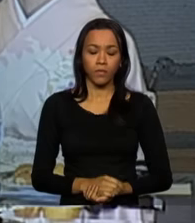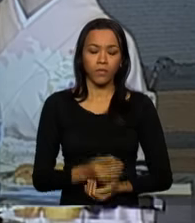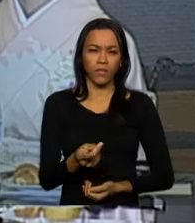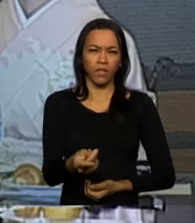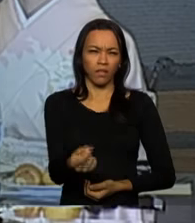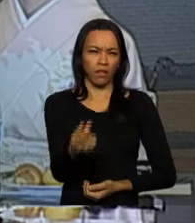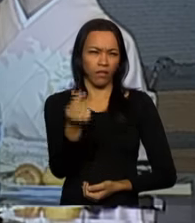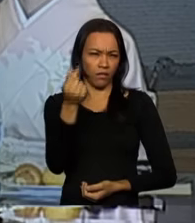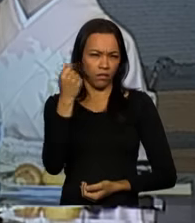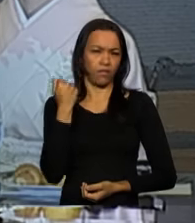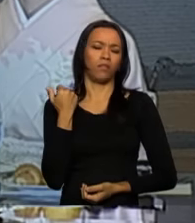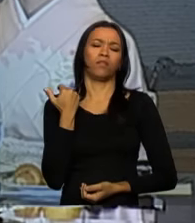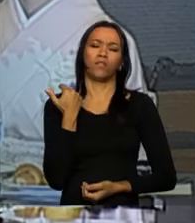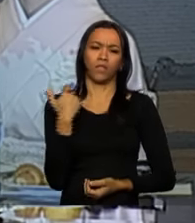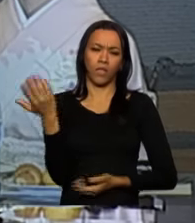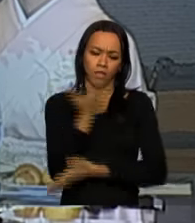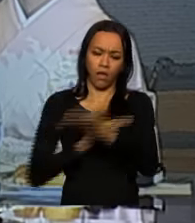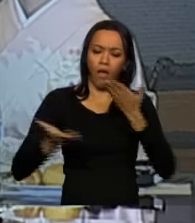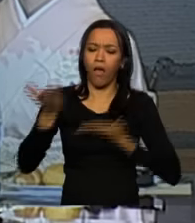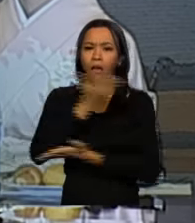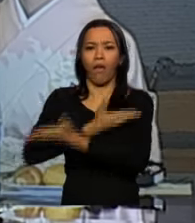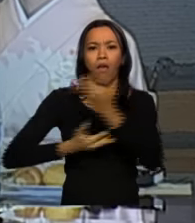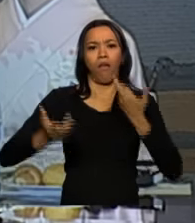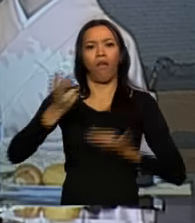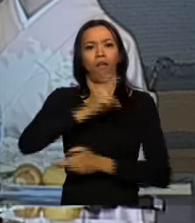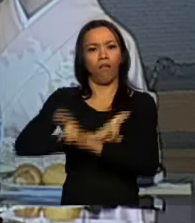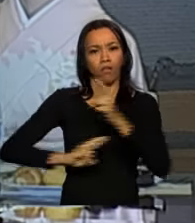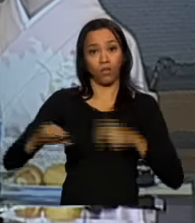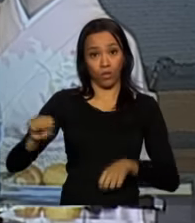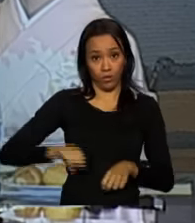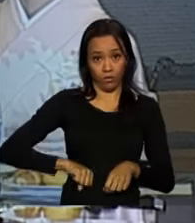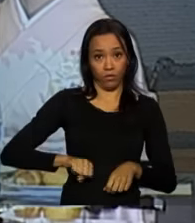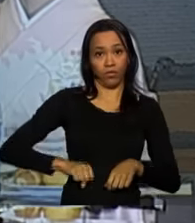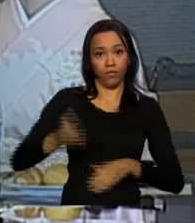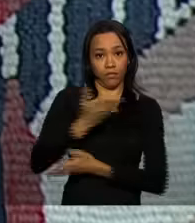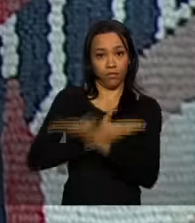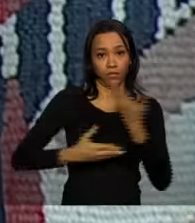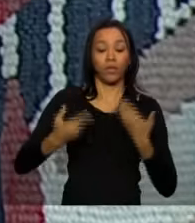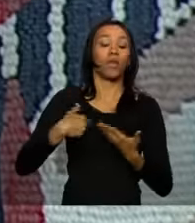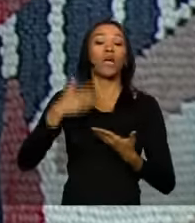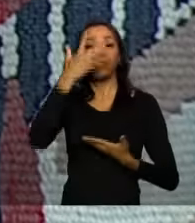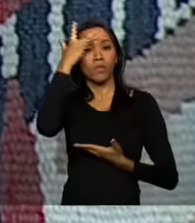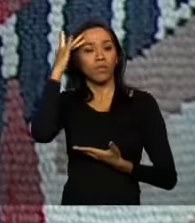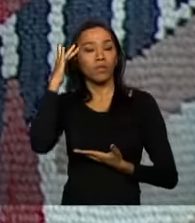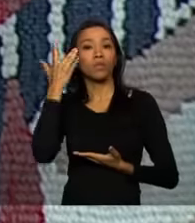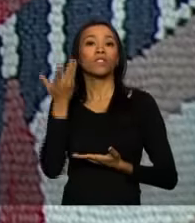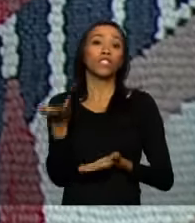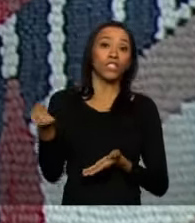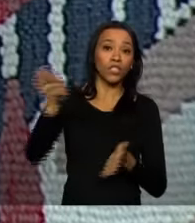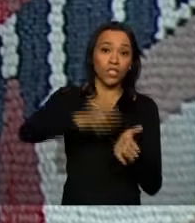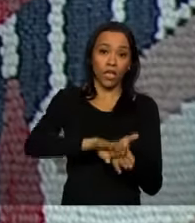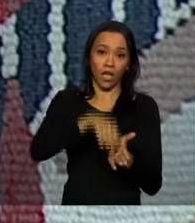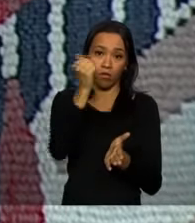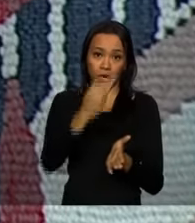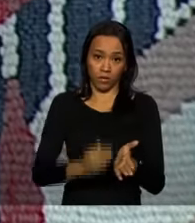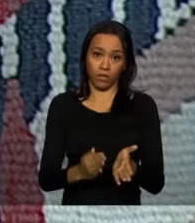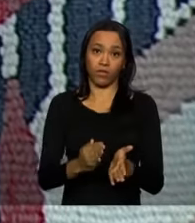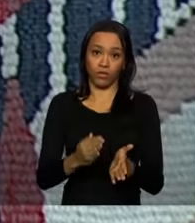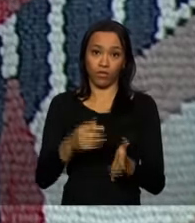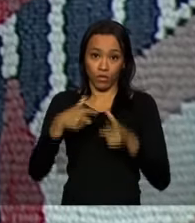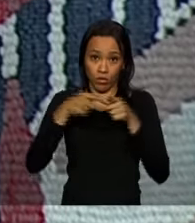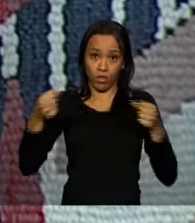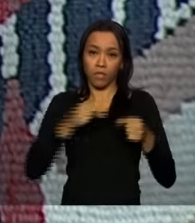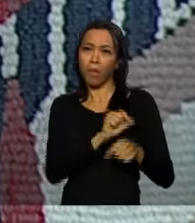Desde o início das relações diplomáticas, os imigrantes japoneses que se estabeleceram em diversas regiões do Brasil,